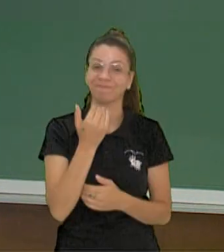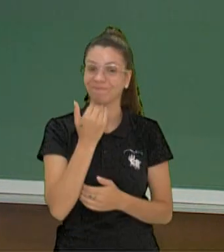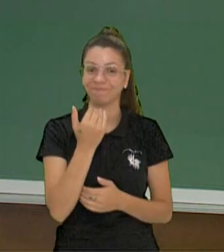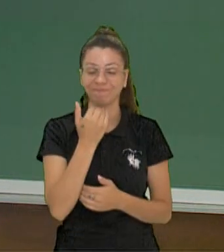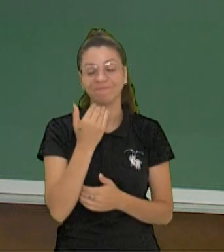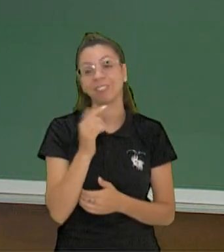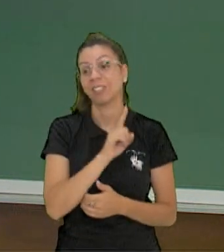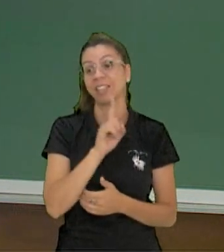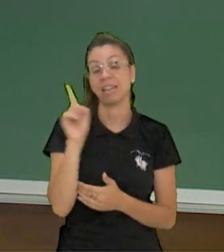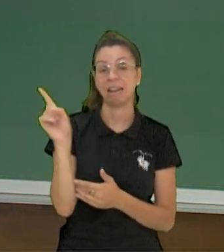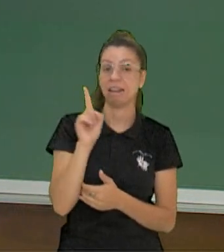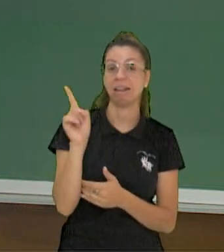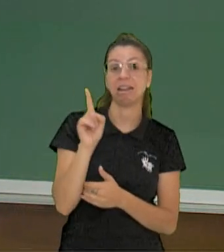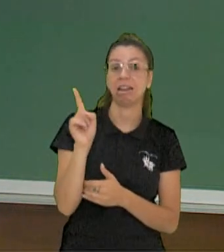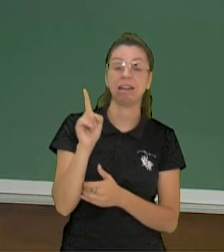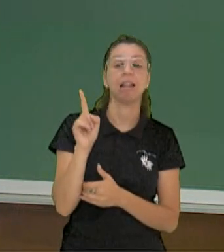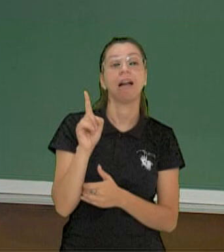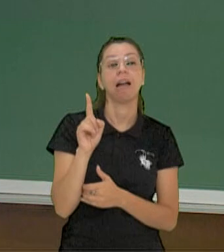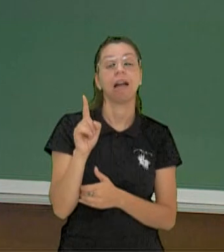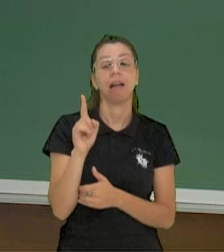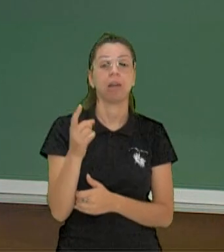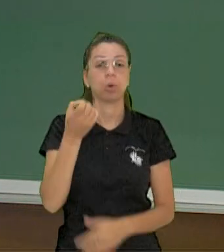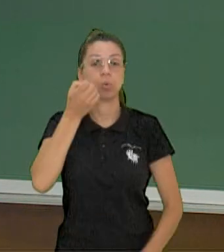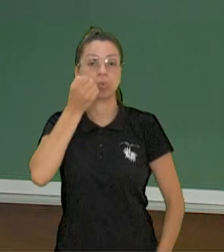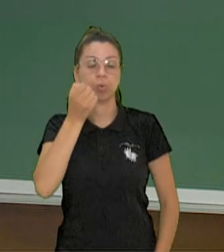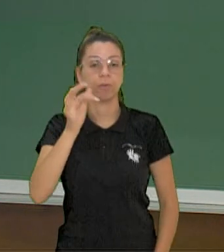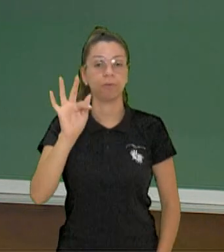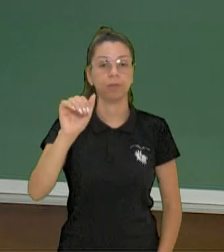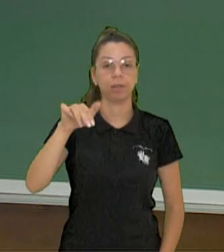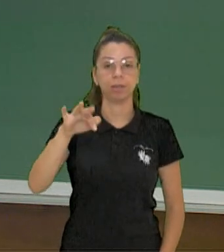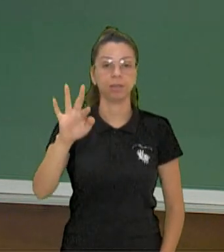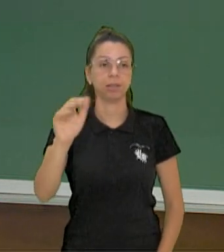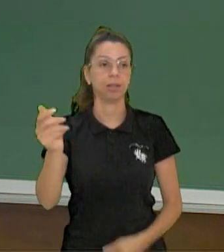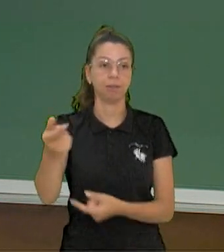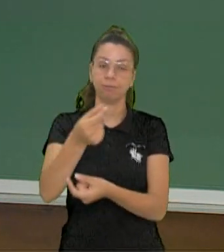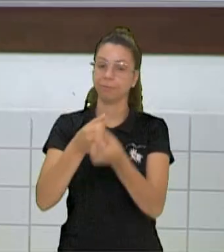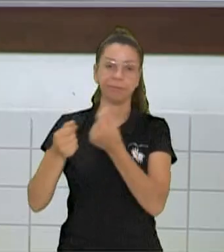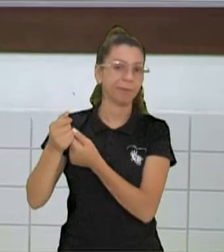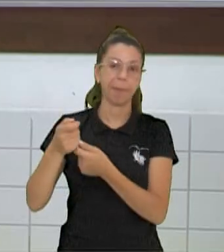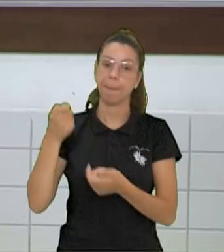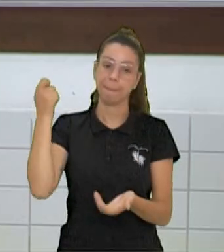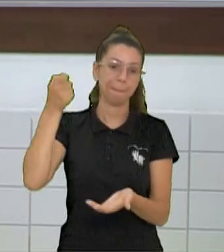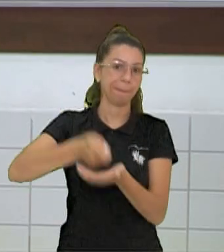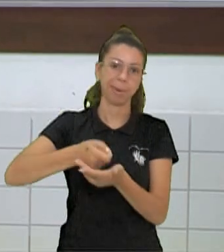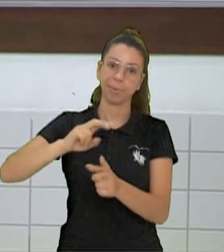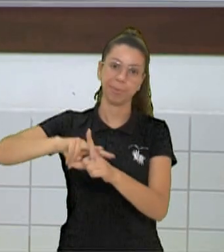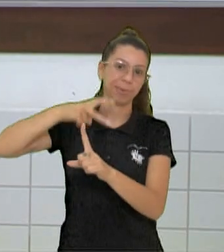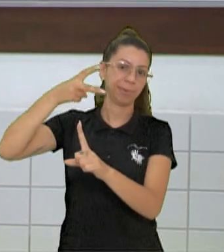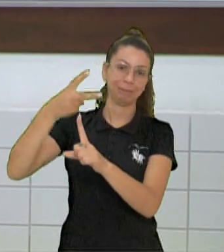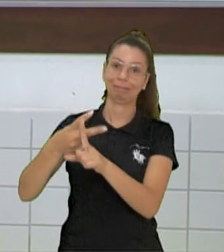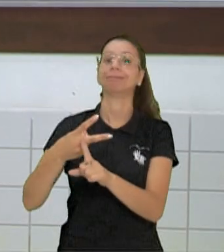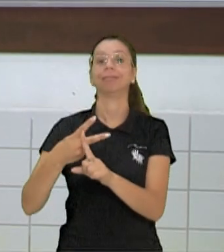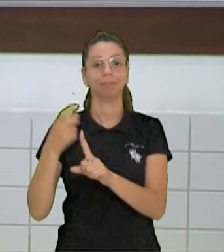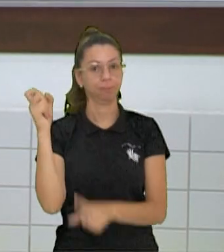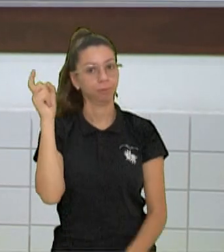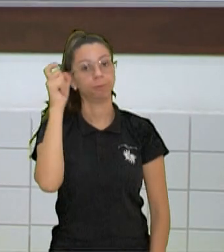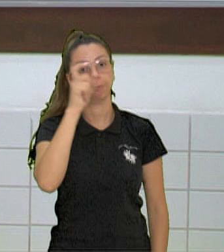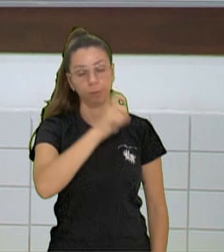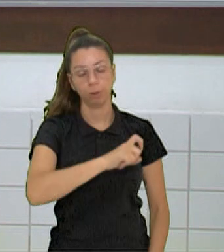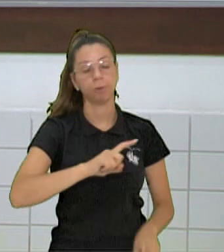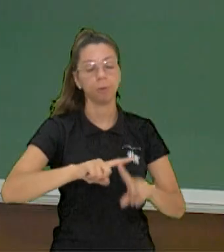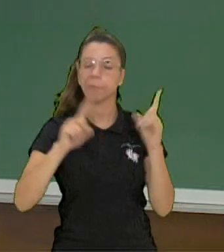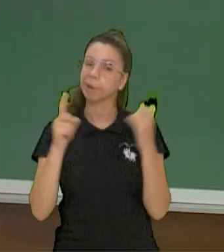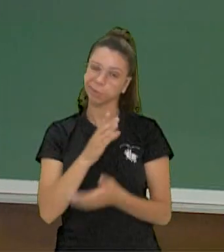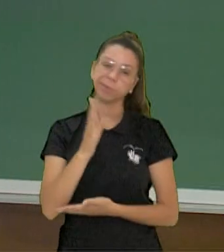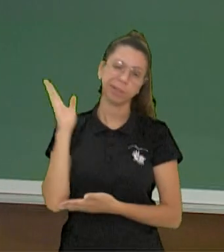nada no mercado financeiro vai pagar isso aqui, né? O dobro a cada ano. Muito difícil, né? Muito difícil. Mas está